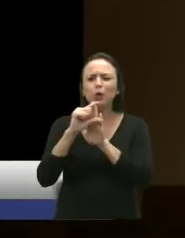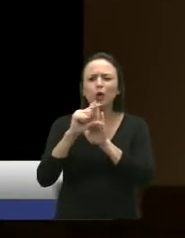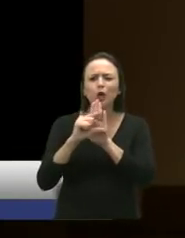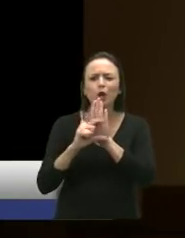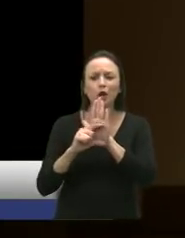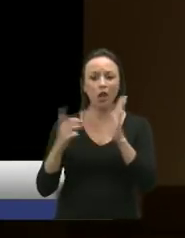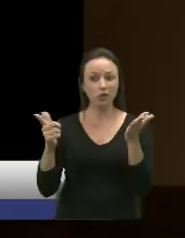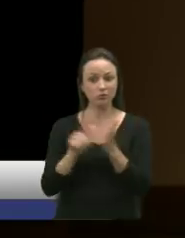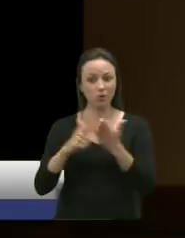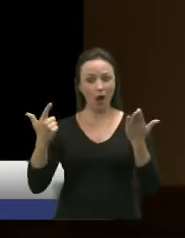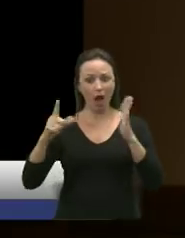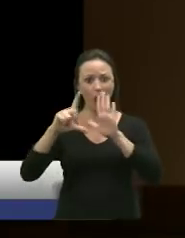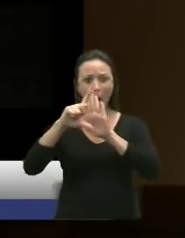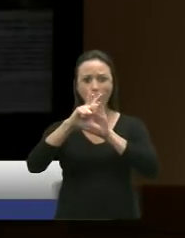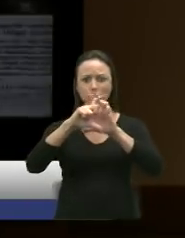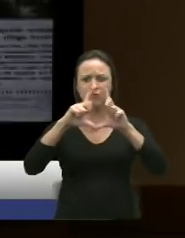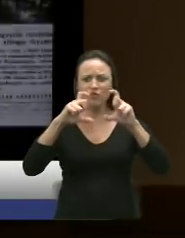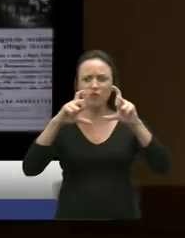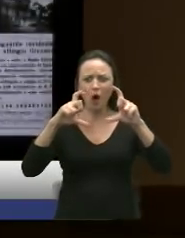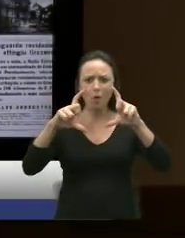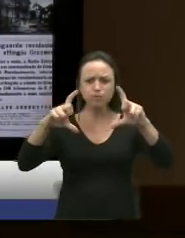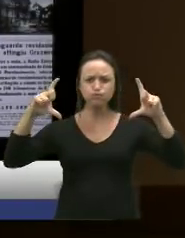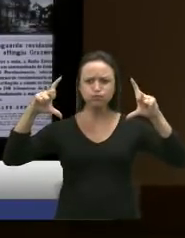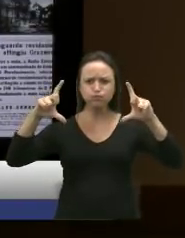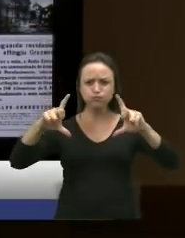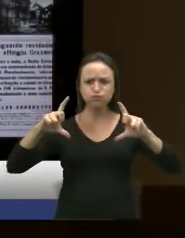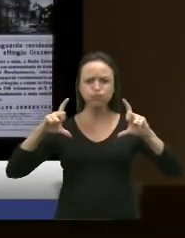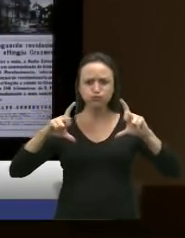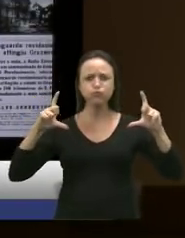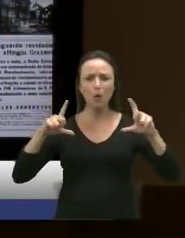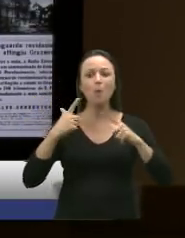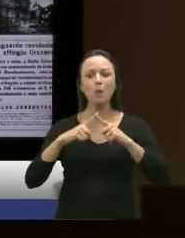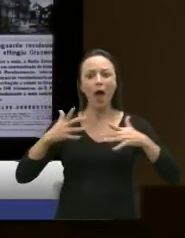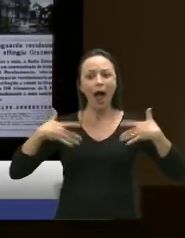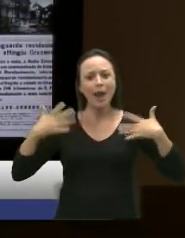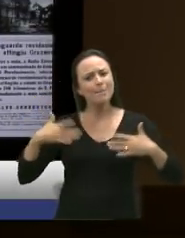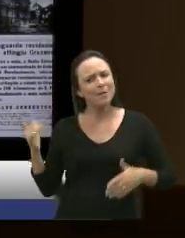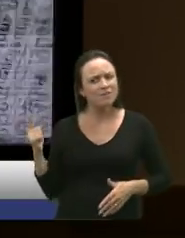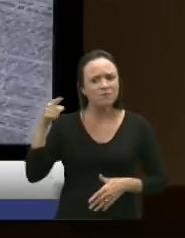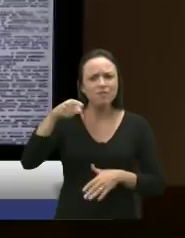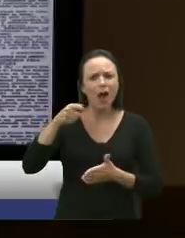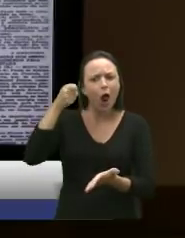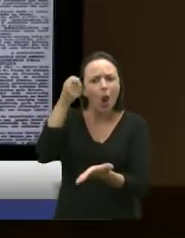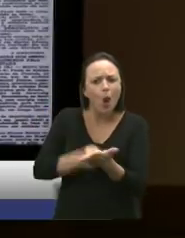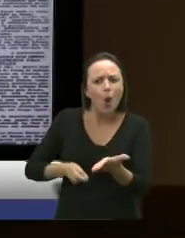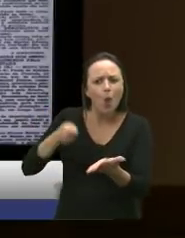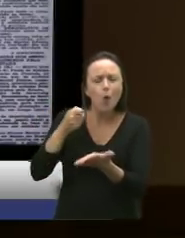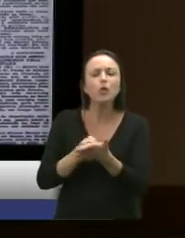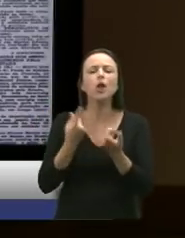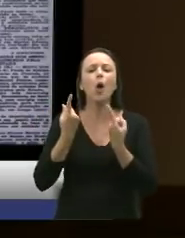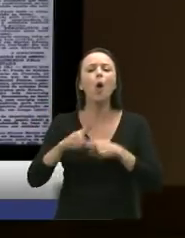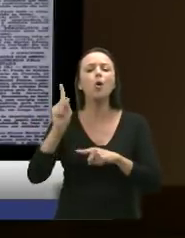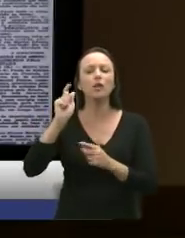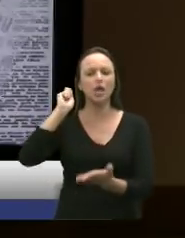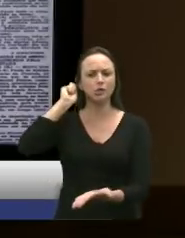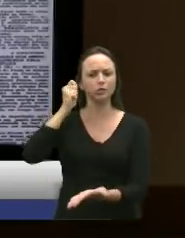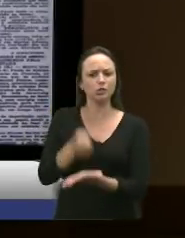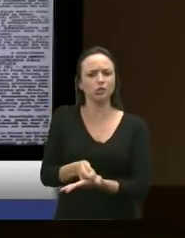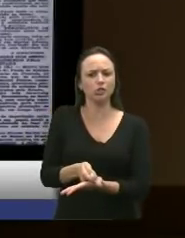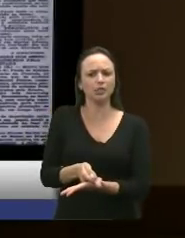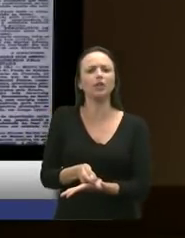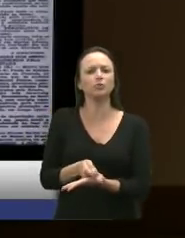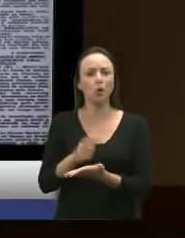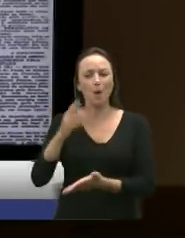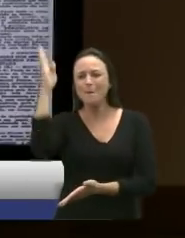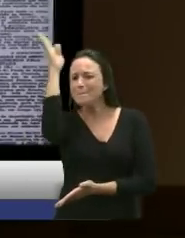fotos gigantescas animavam o povo a participar da luta, porque era a luta contra a ditadura. Era a luta que naturalmente o Brasil